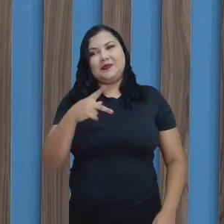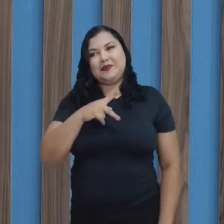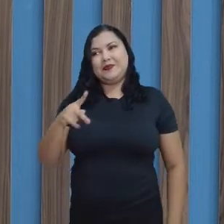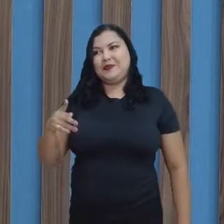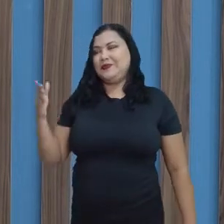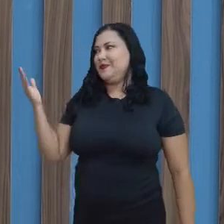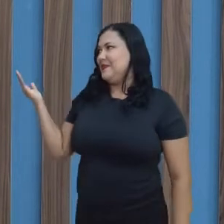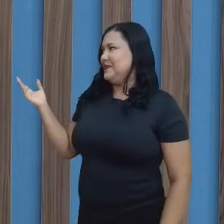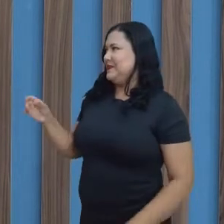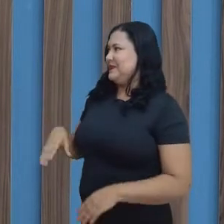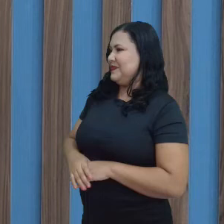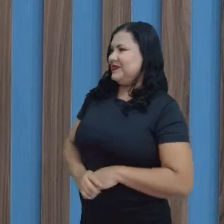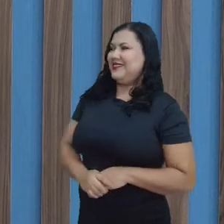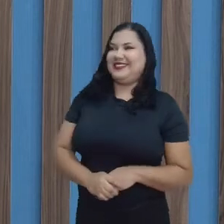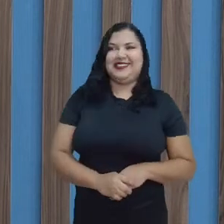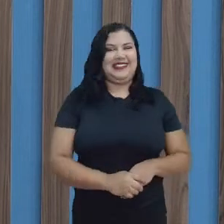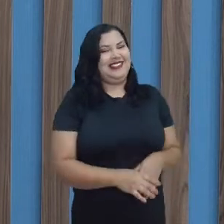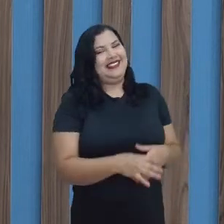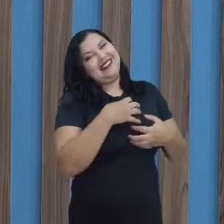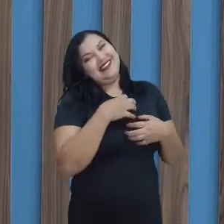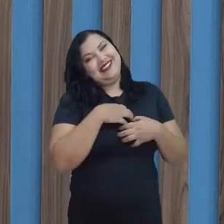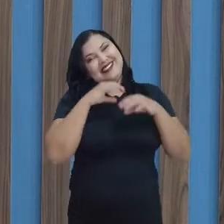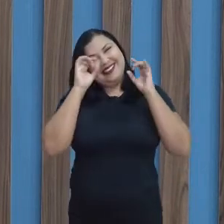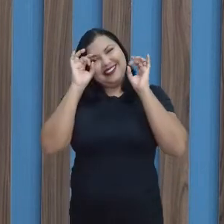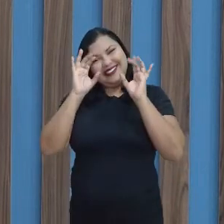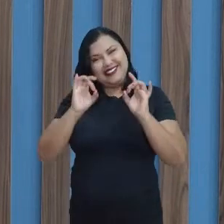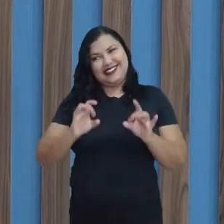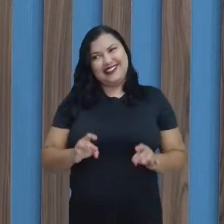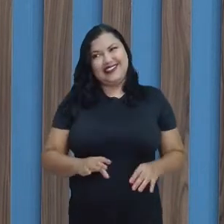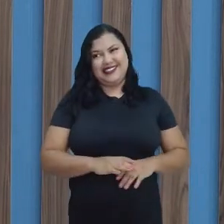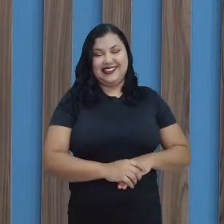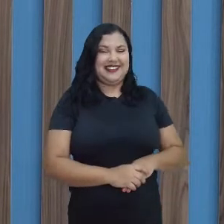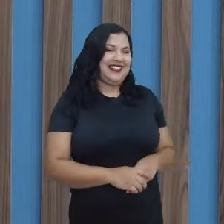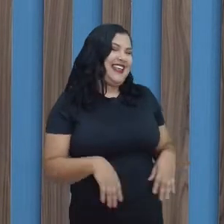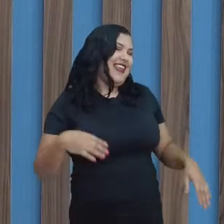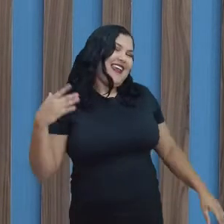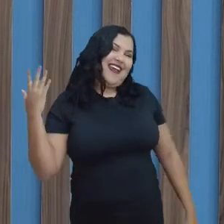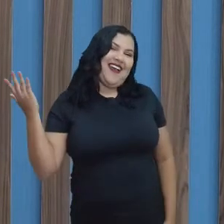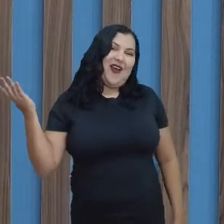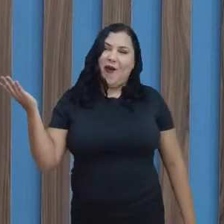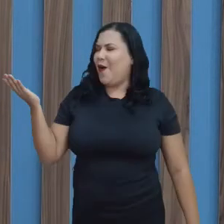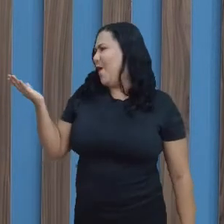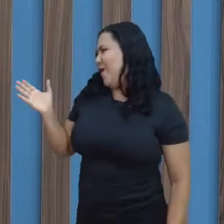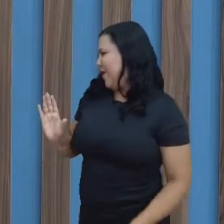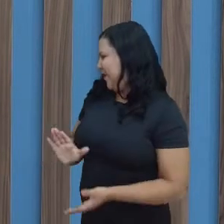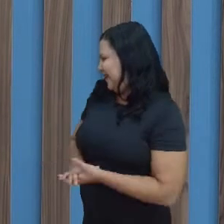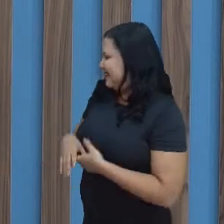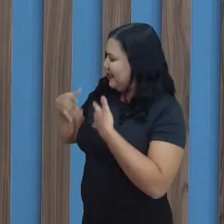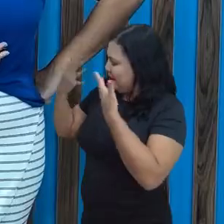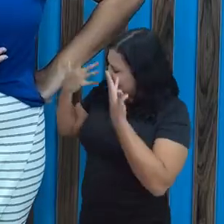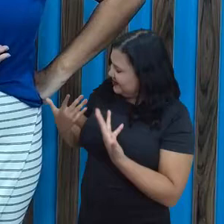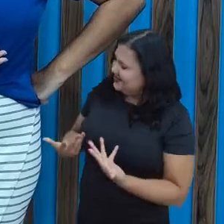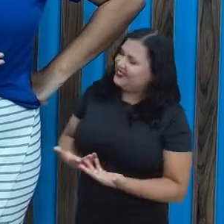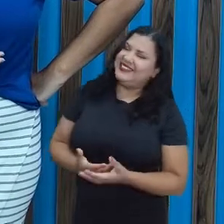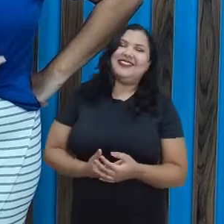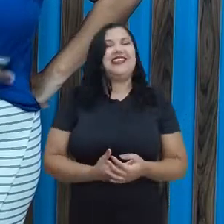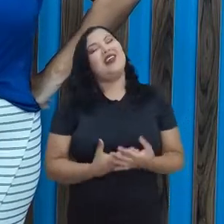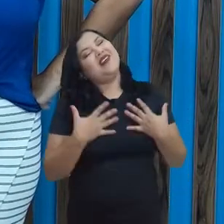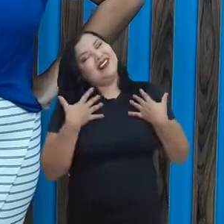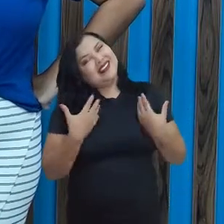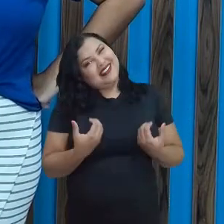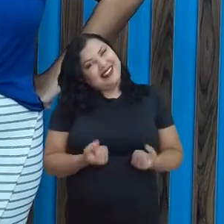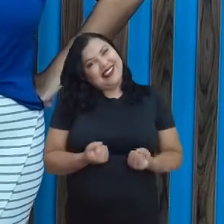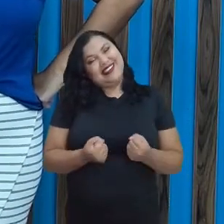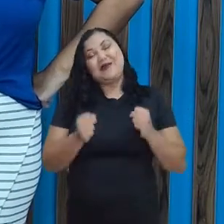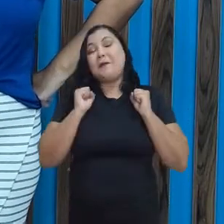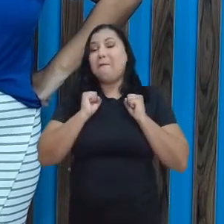assim, sabe? Tem um jeito especial. Ah, e como ela está hoje, o quê? Me elogiando. Aceito biscoitos, meninos. Podem me